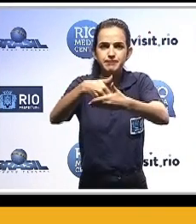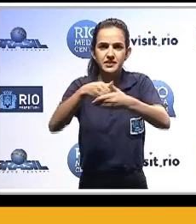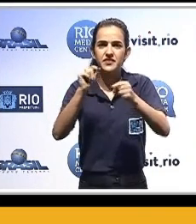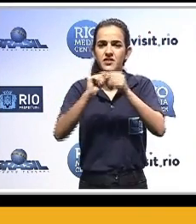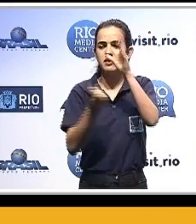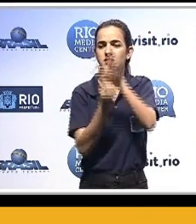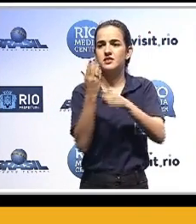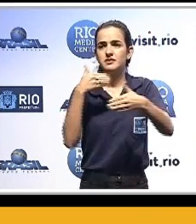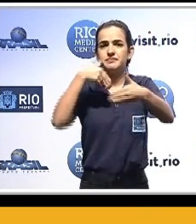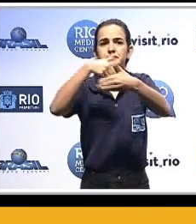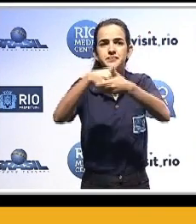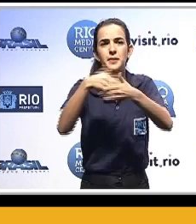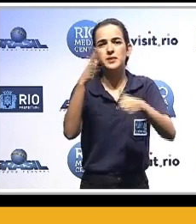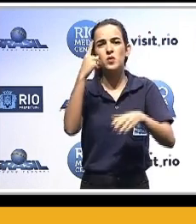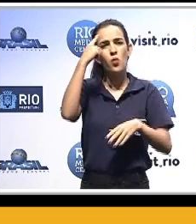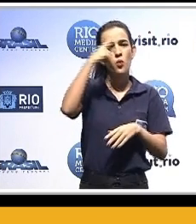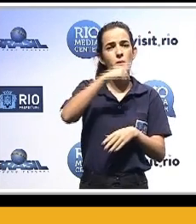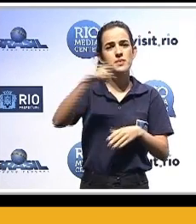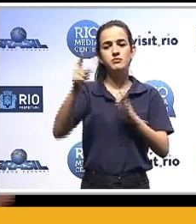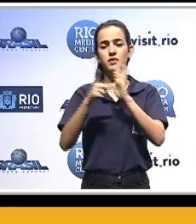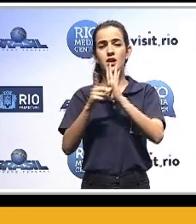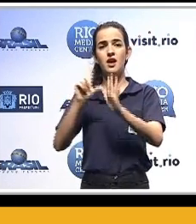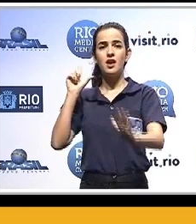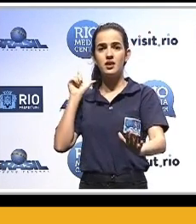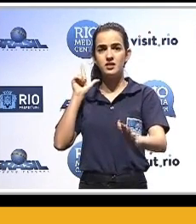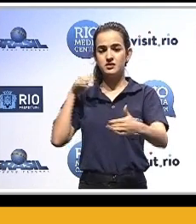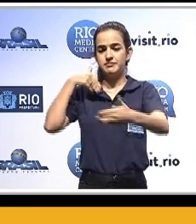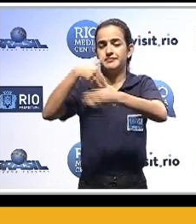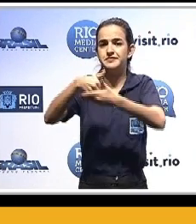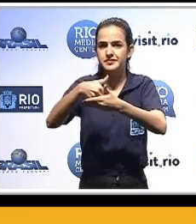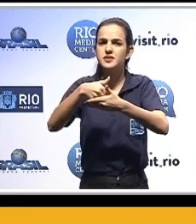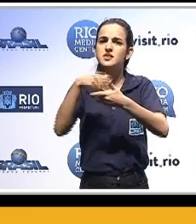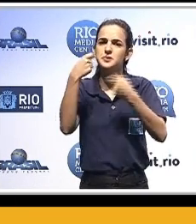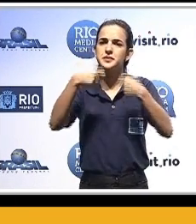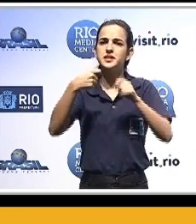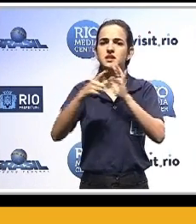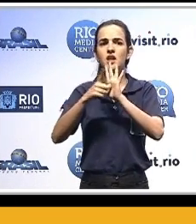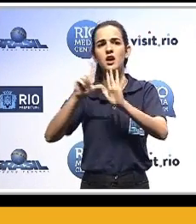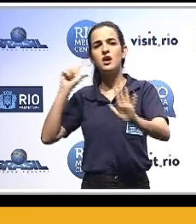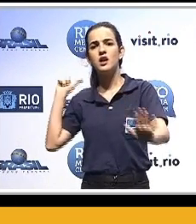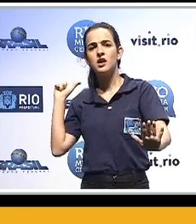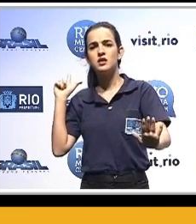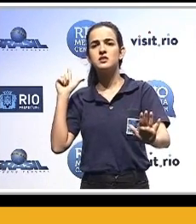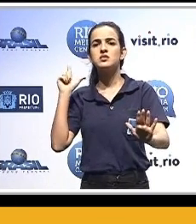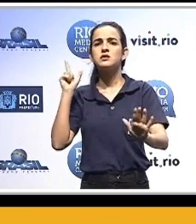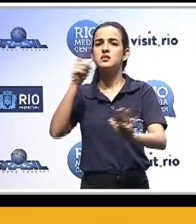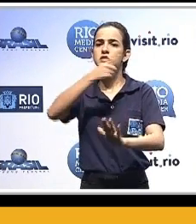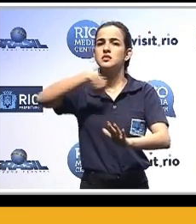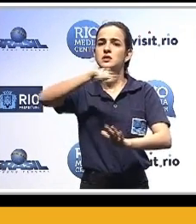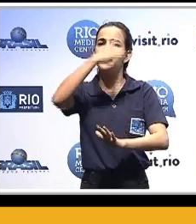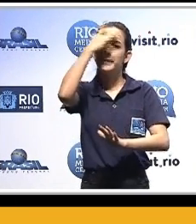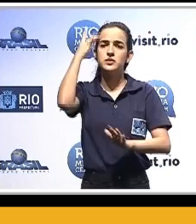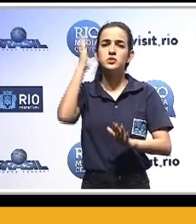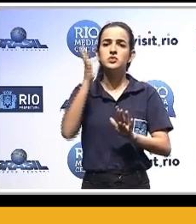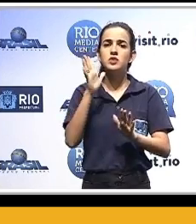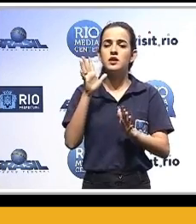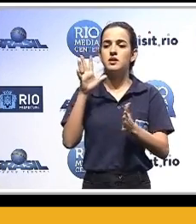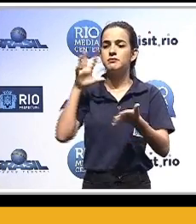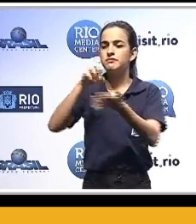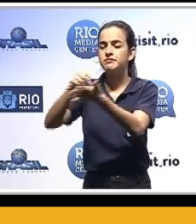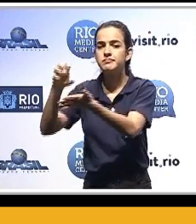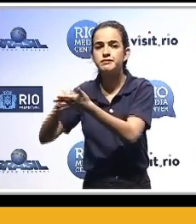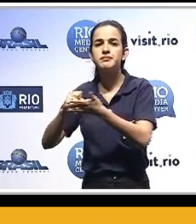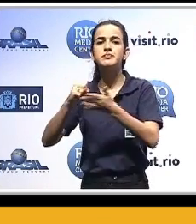uma semana do início dos Jogos, se isso não deveria ter sido feito com uma antecedência maior para que essas melhorias